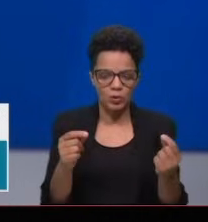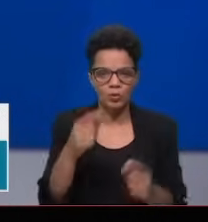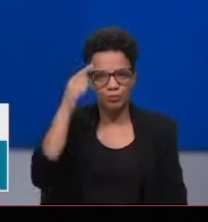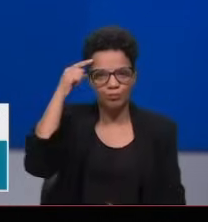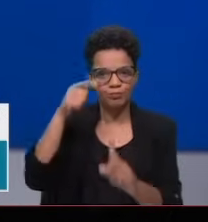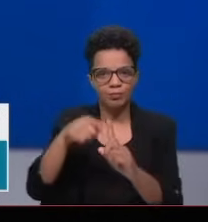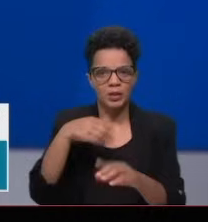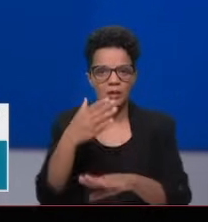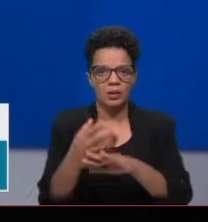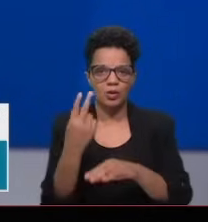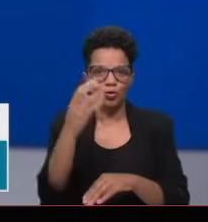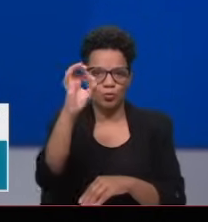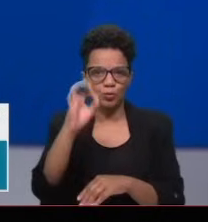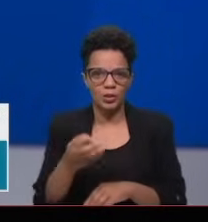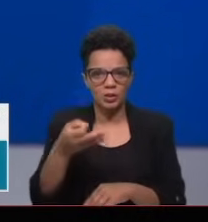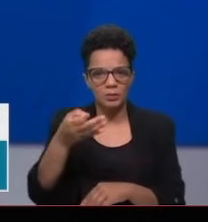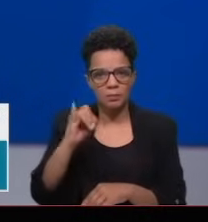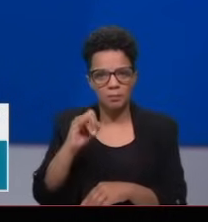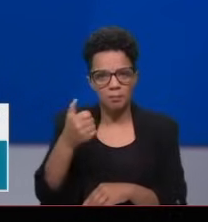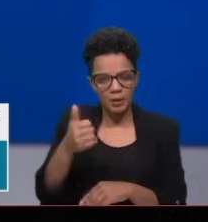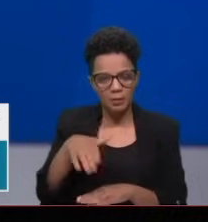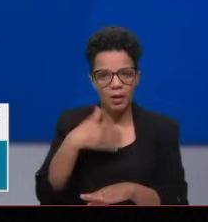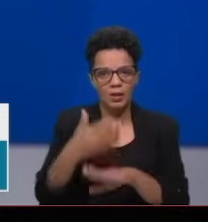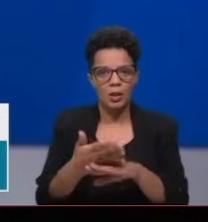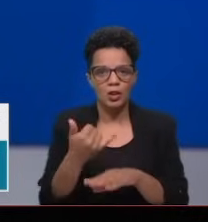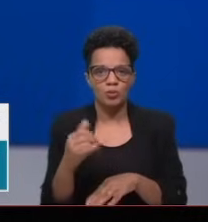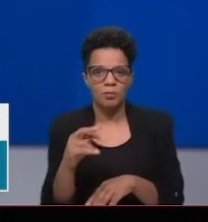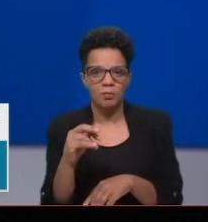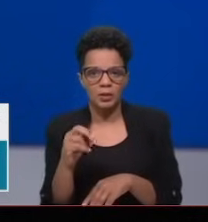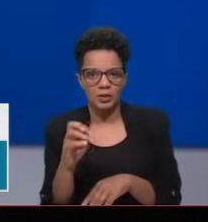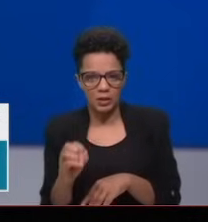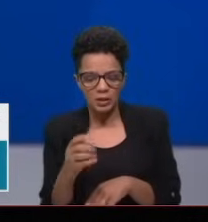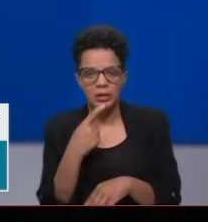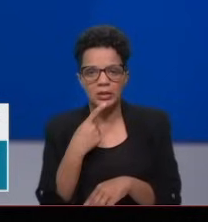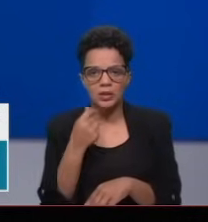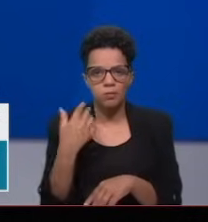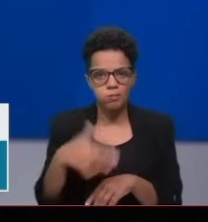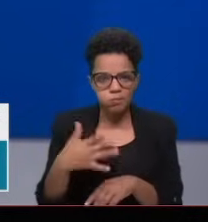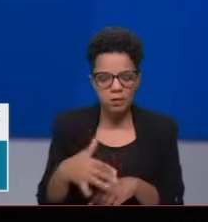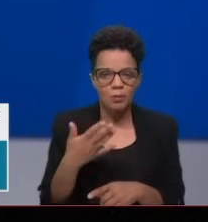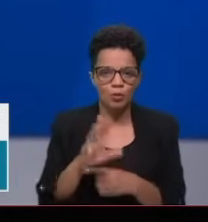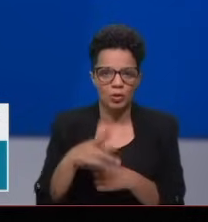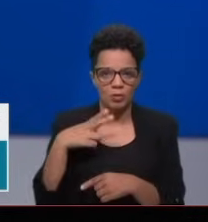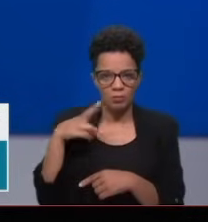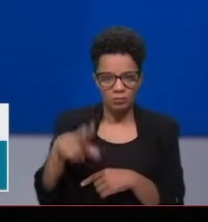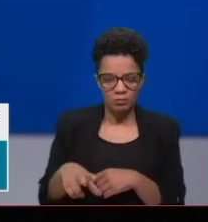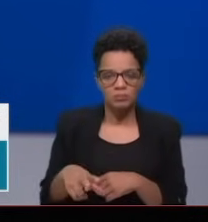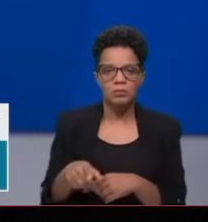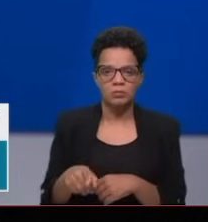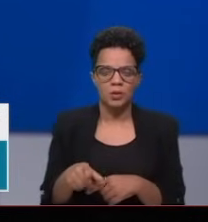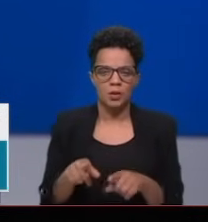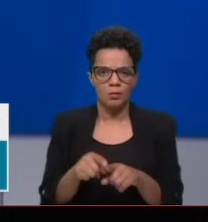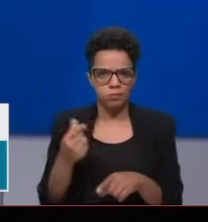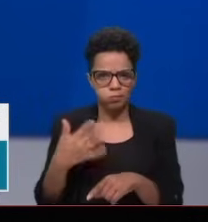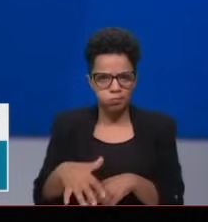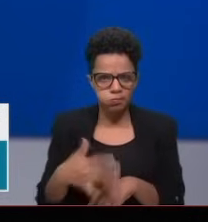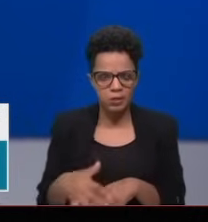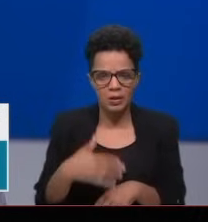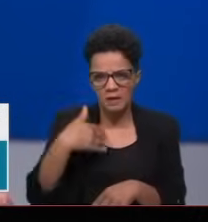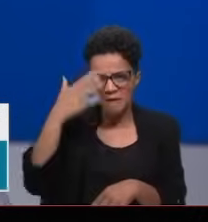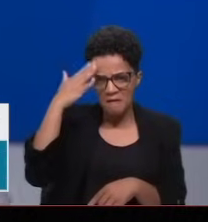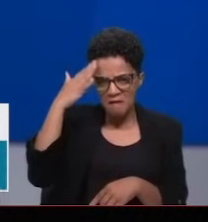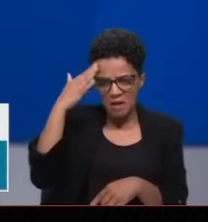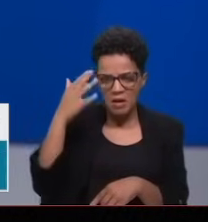2% do PIB para atingir até 2030 significa muito dinheiro para países Como Portugal mesmo bastante dinheiro estima-se que